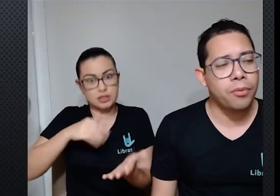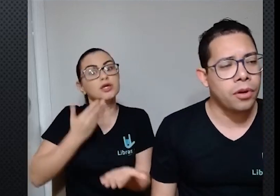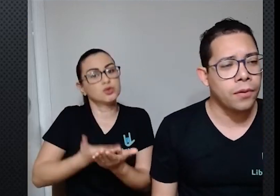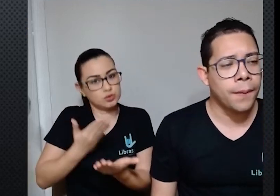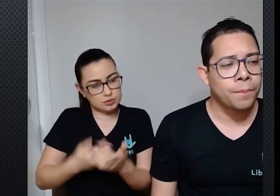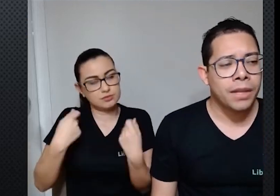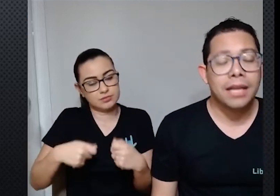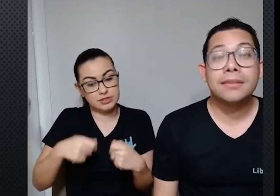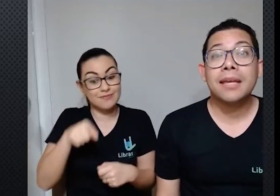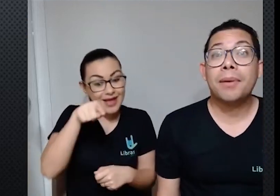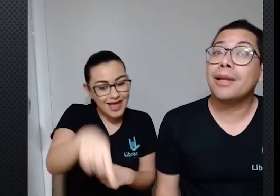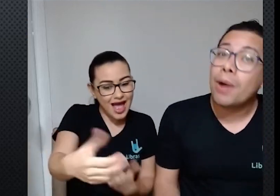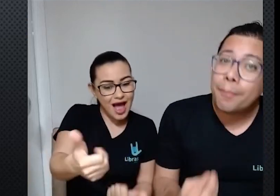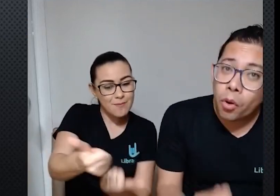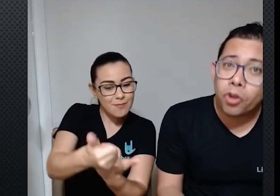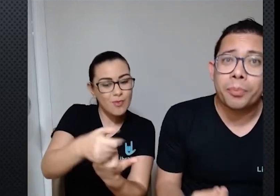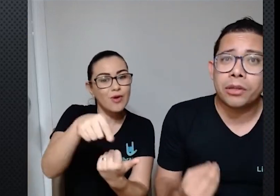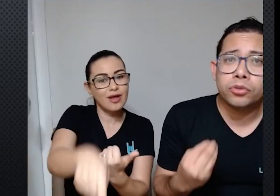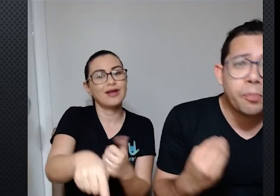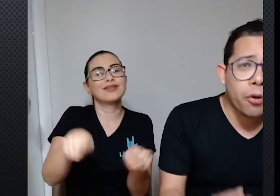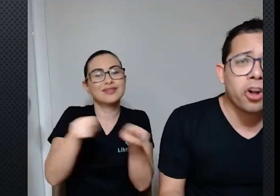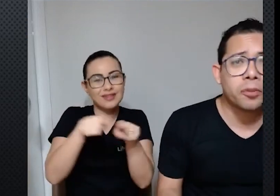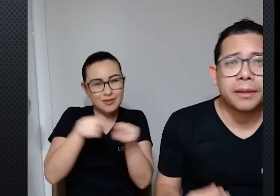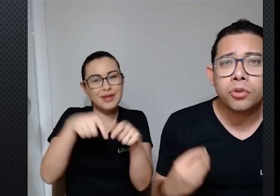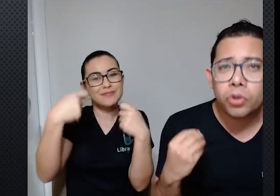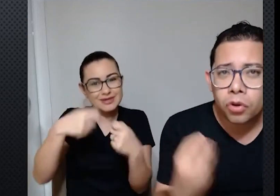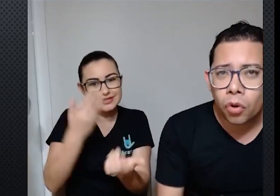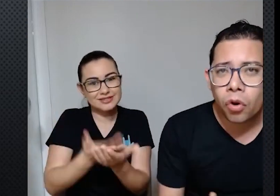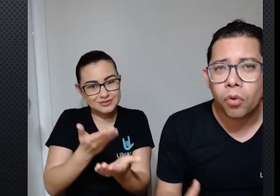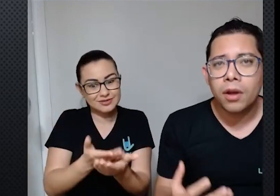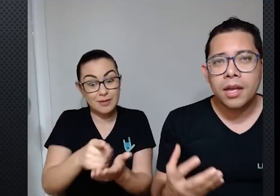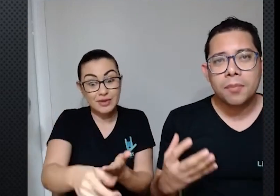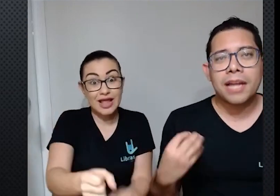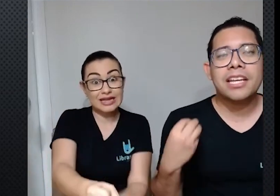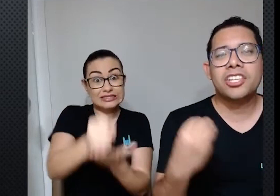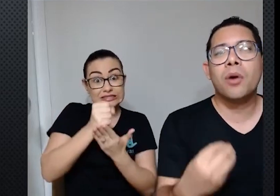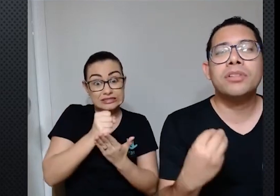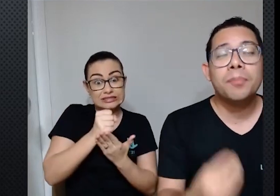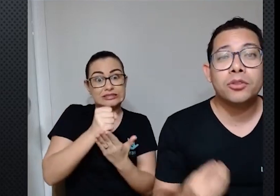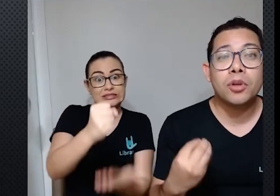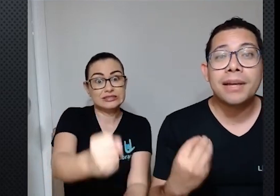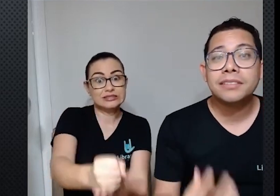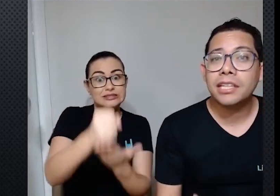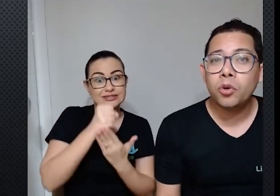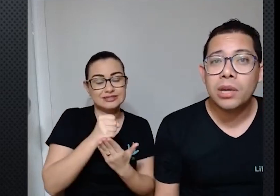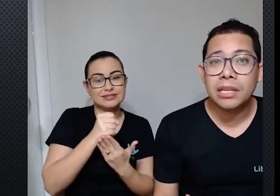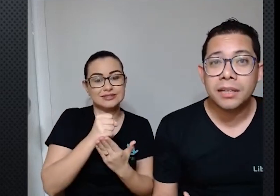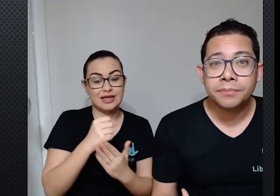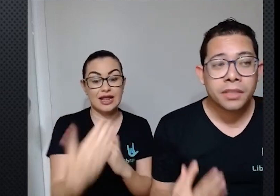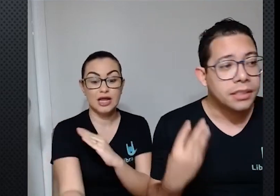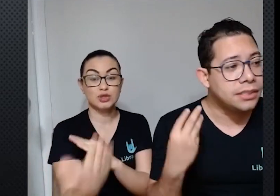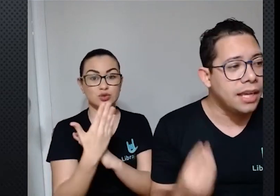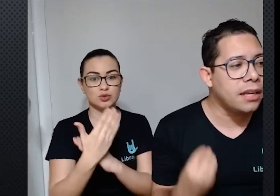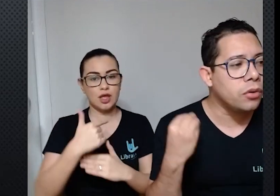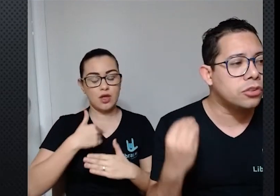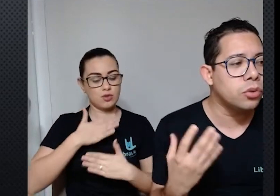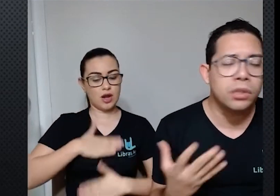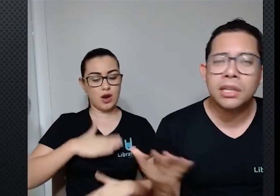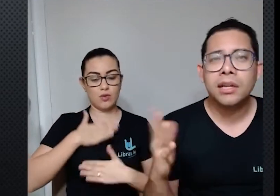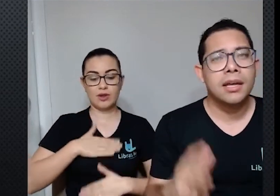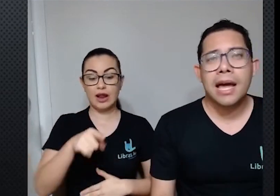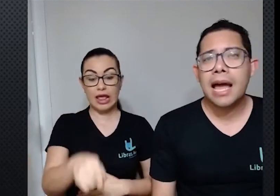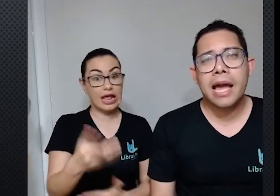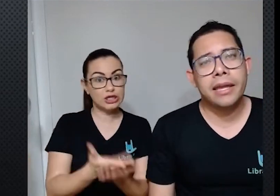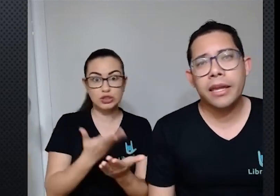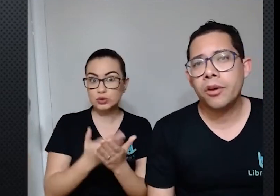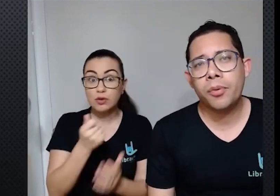intérprete de apoio, ele tá aí para dar um apoio, para dar um suporte, para dar um socorro, para deixar outra pessoa mais tranquila. E se ele não